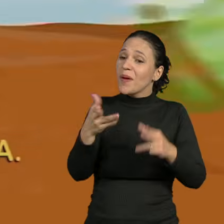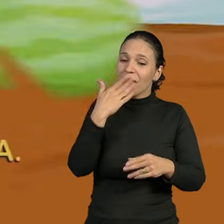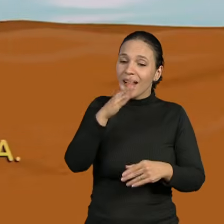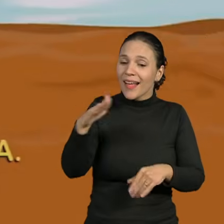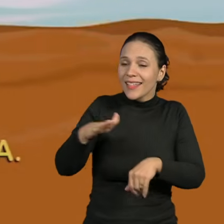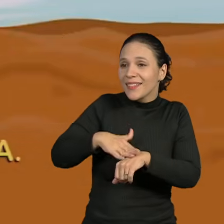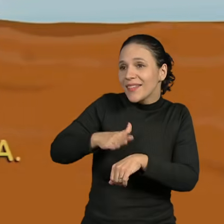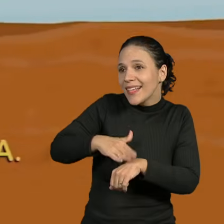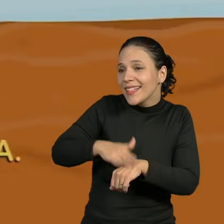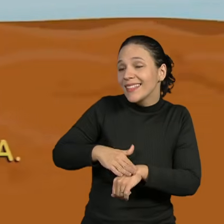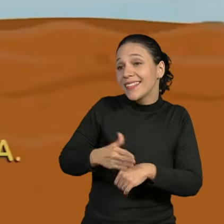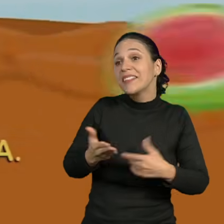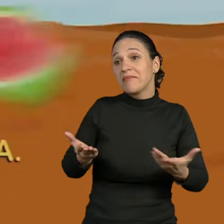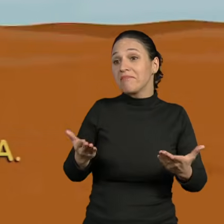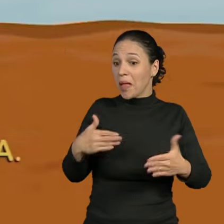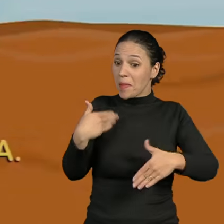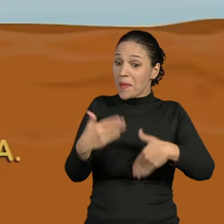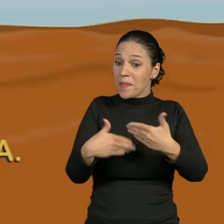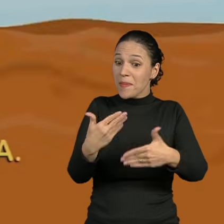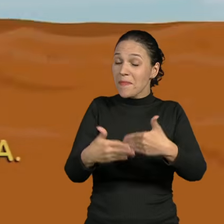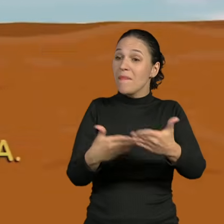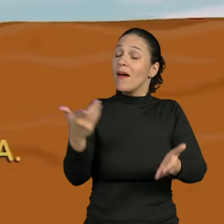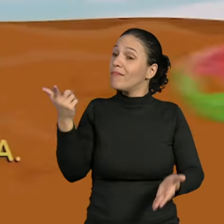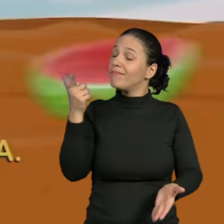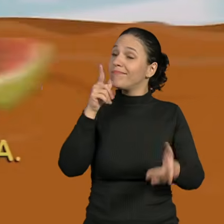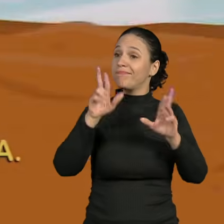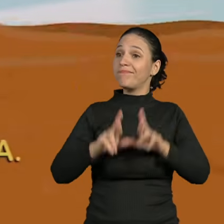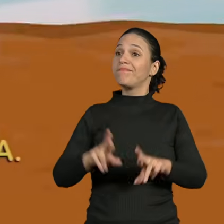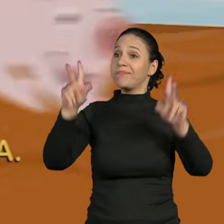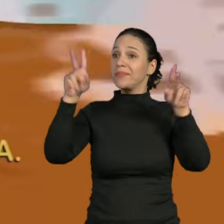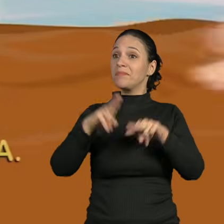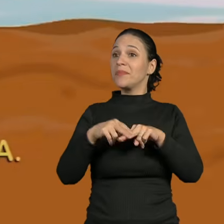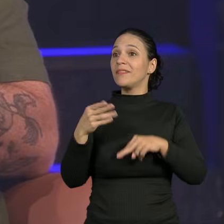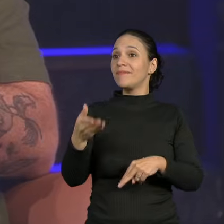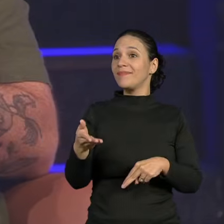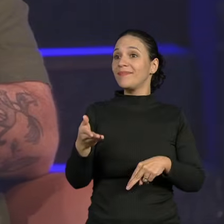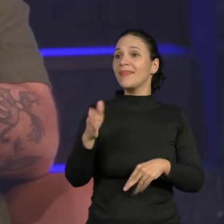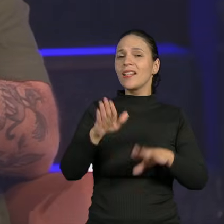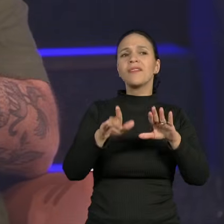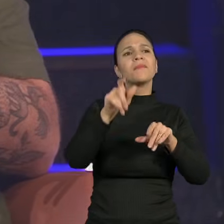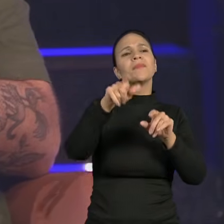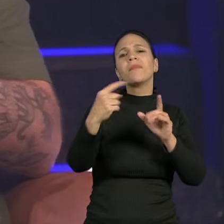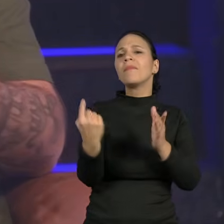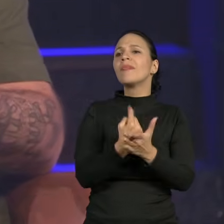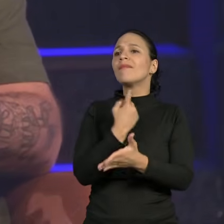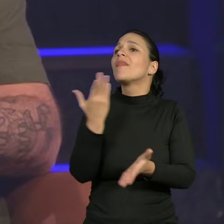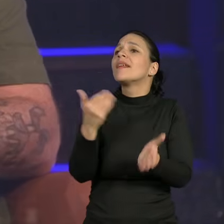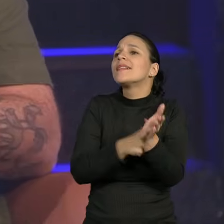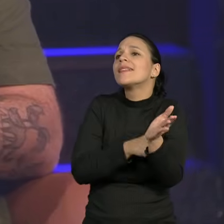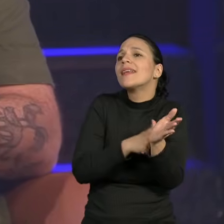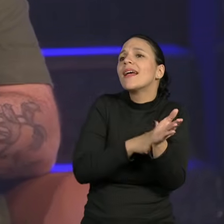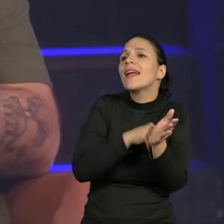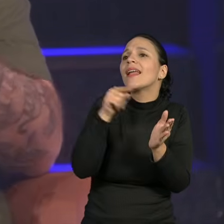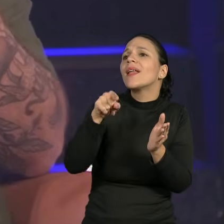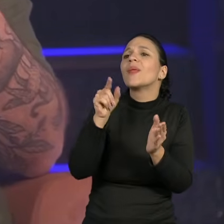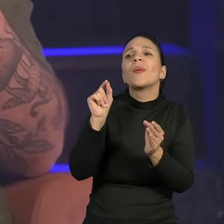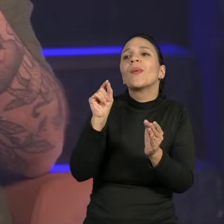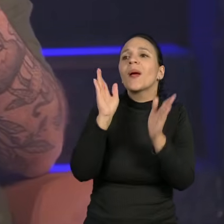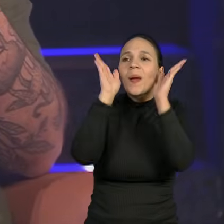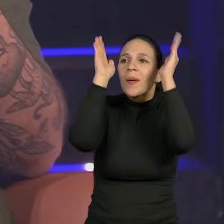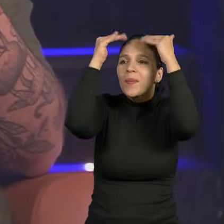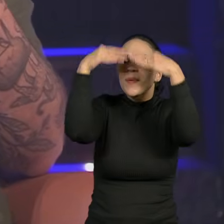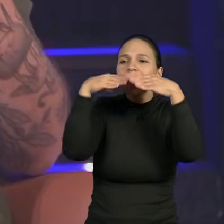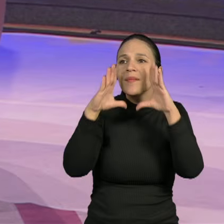faz. E acaba que esse é um dos grandes diferenciais. Muitas vezes as pessoas me perguntam, qual o segredo do Mundo Bita? Eu acho que